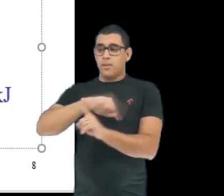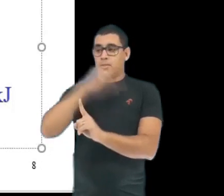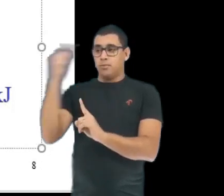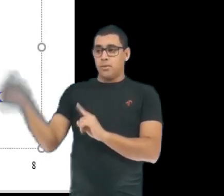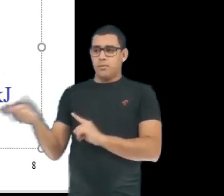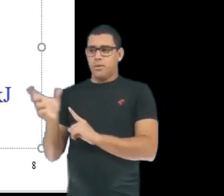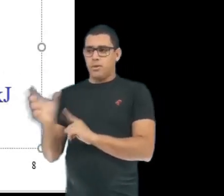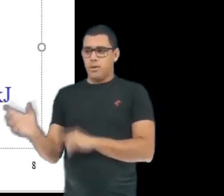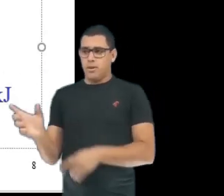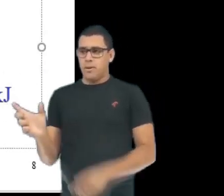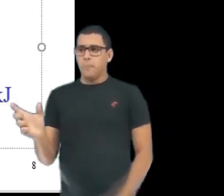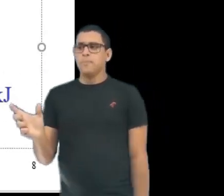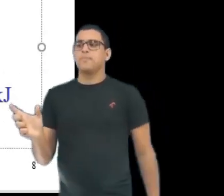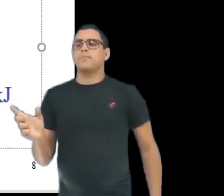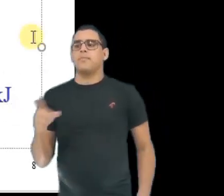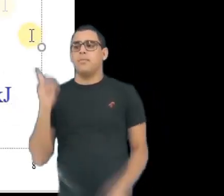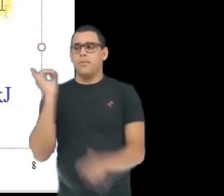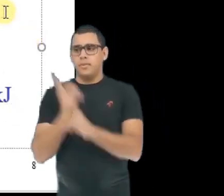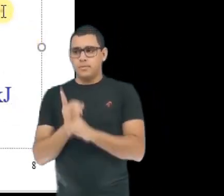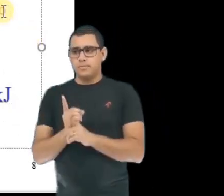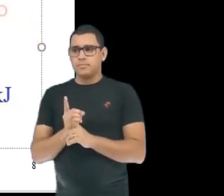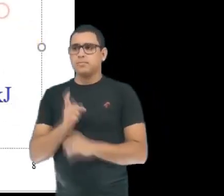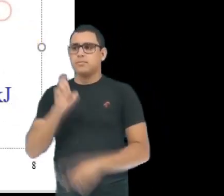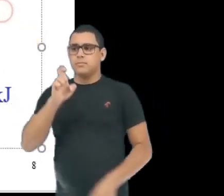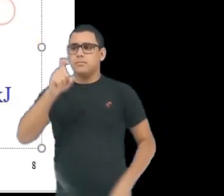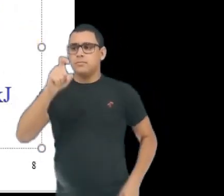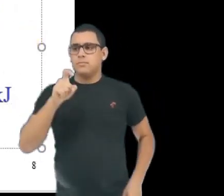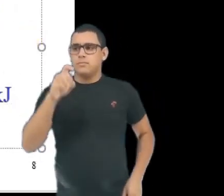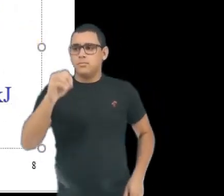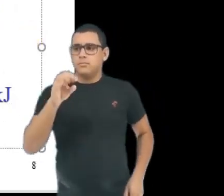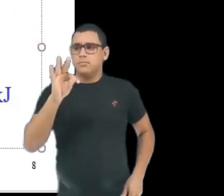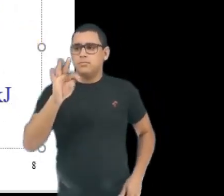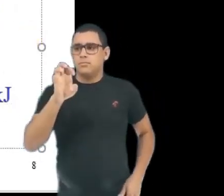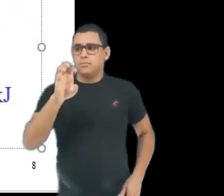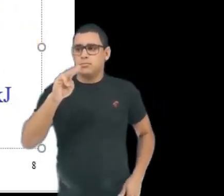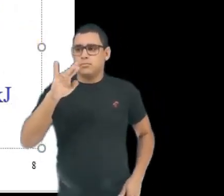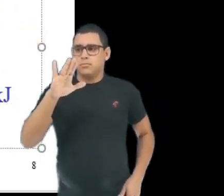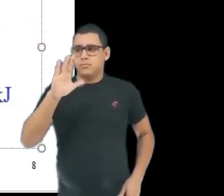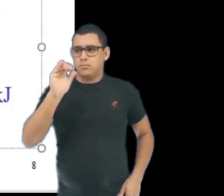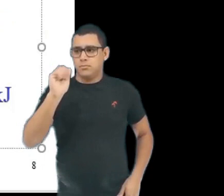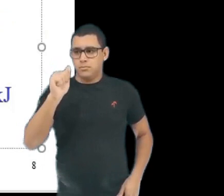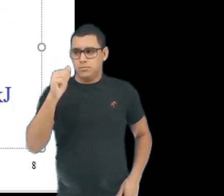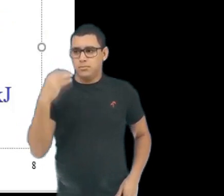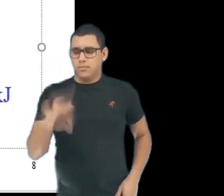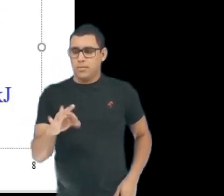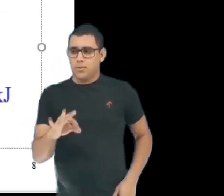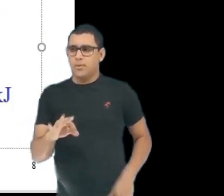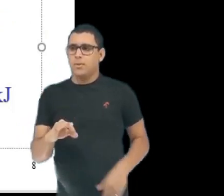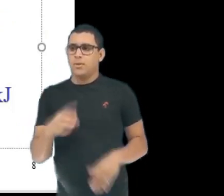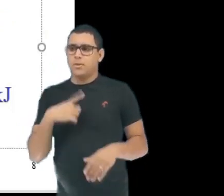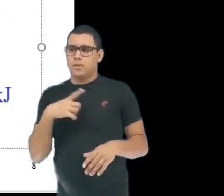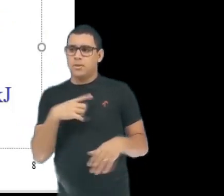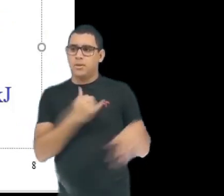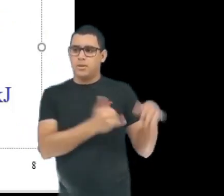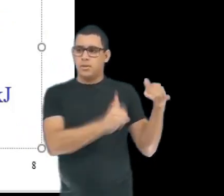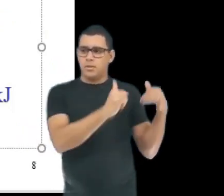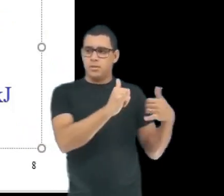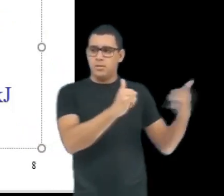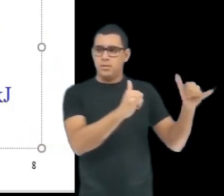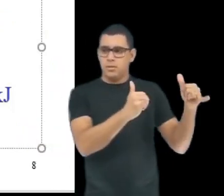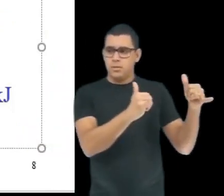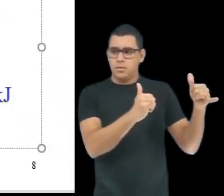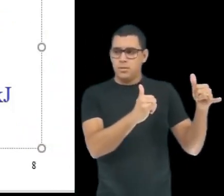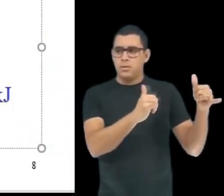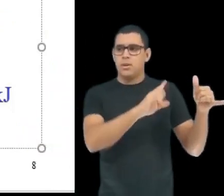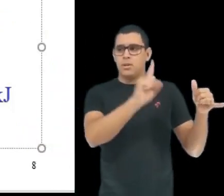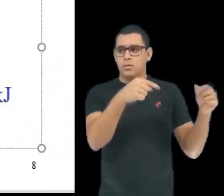final, ela vem após os produtos, certo? Veja que eu tenho reagente mais reagente, produto, e